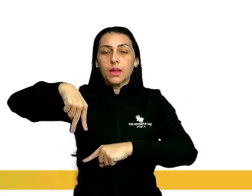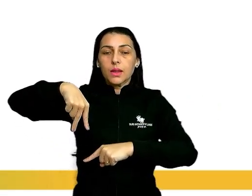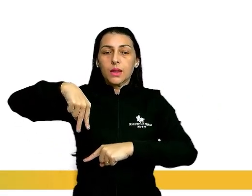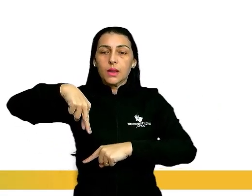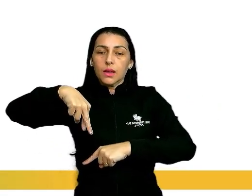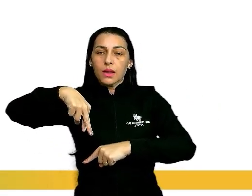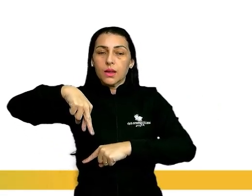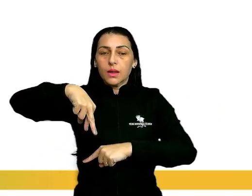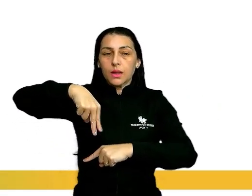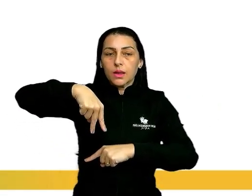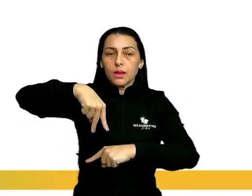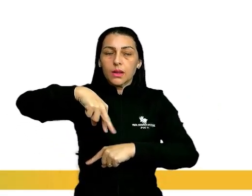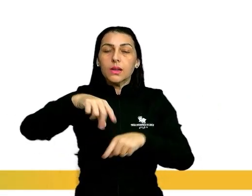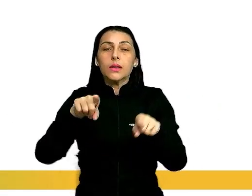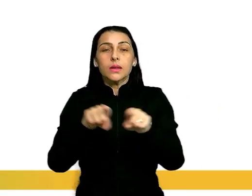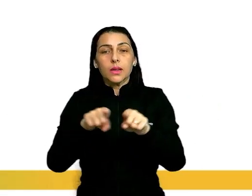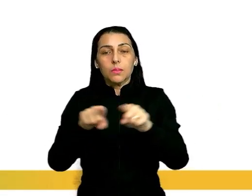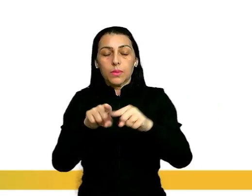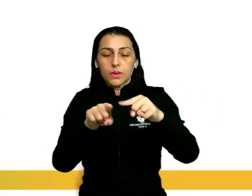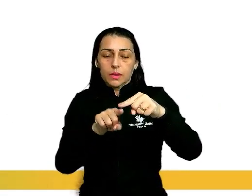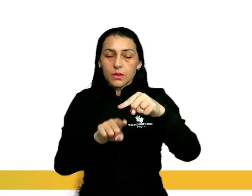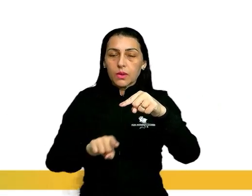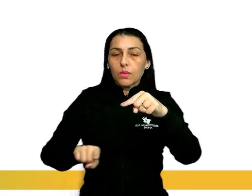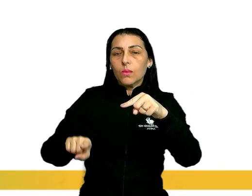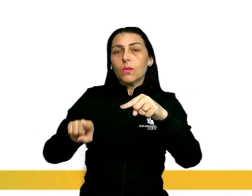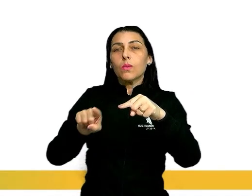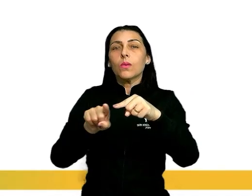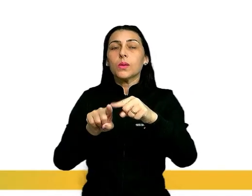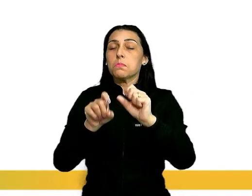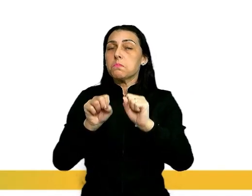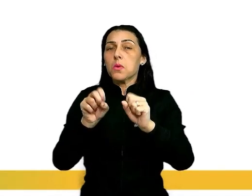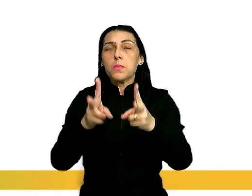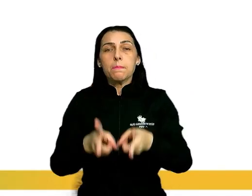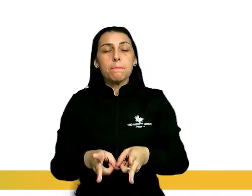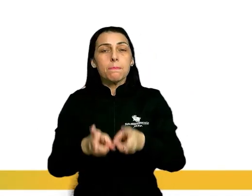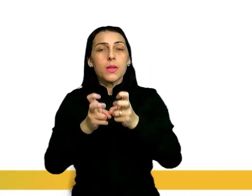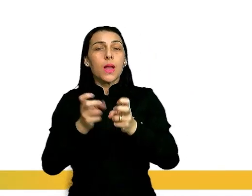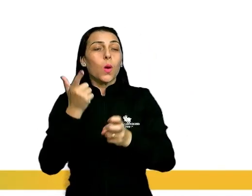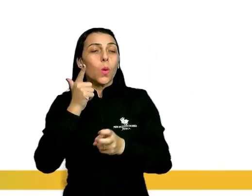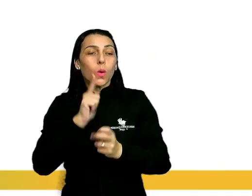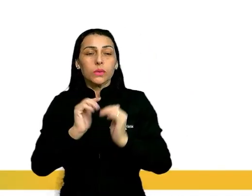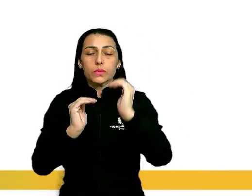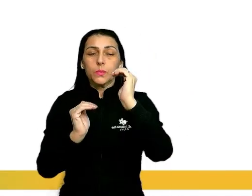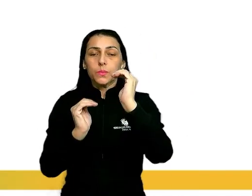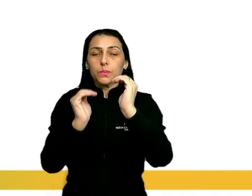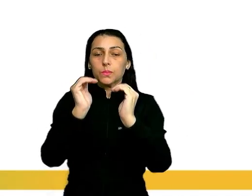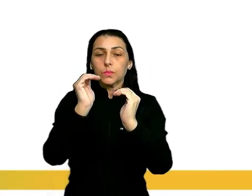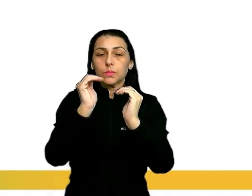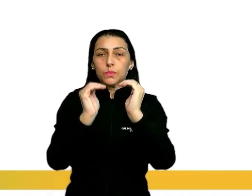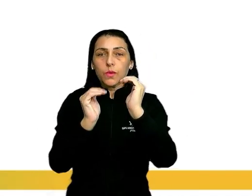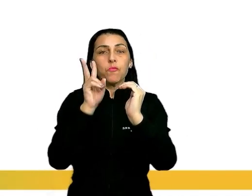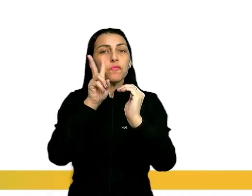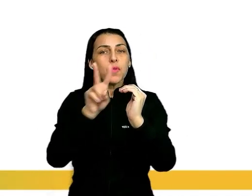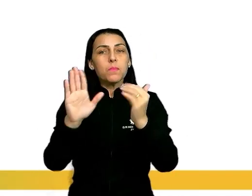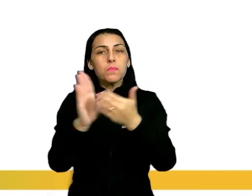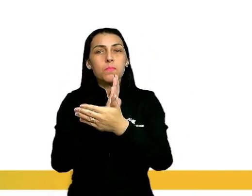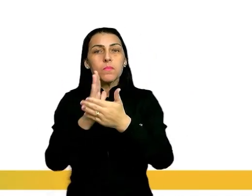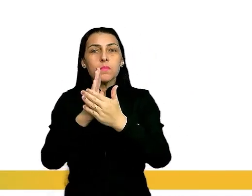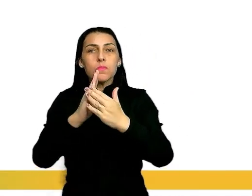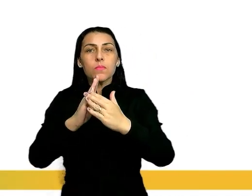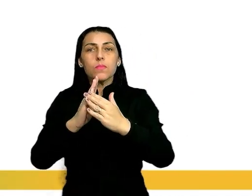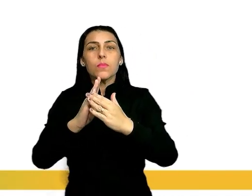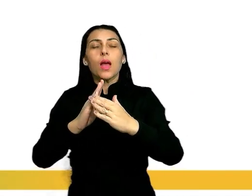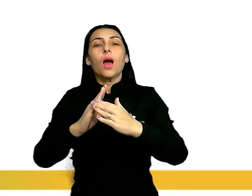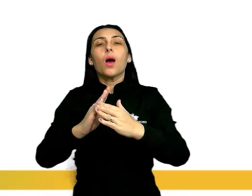nessa sobre essa roda aí nesse monociclo e a gente pode ver que ele tá conseguindo se equilibrar isso é comum de nós vermos em alguns círculos não é